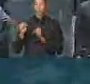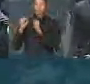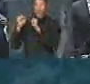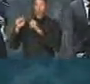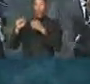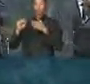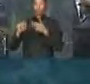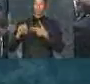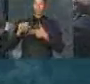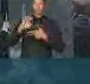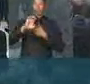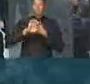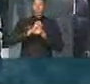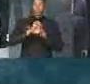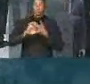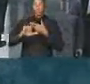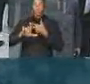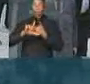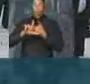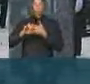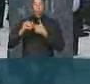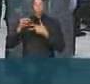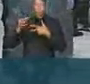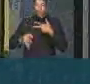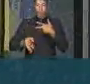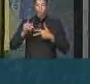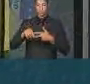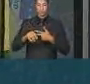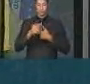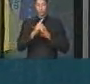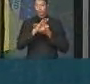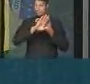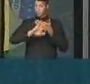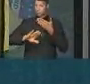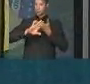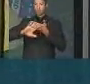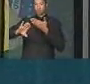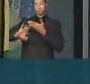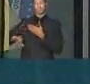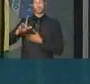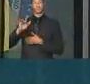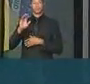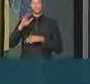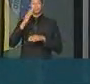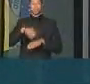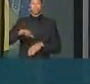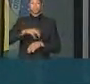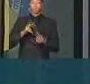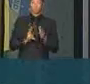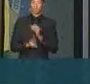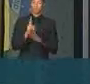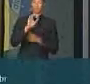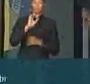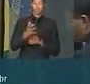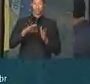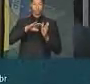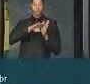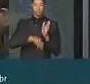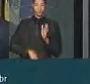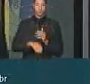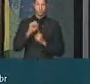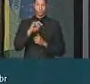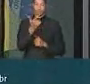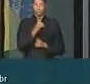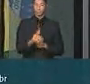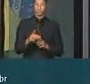poderes nós entendemos que é inaceitável que um veto possa ser mantido ou derrubado